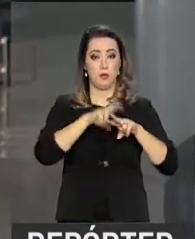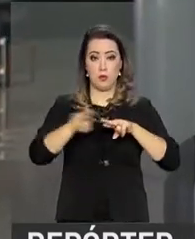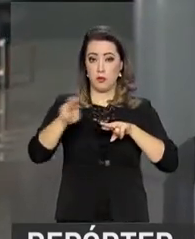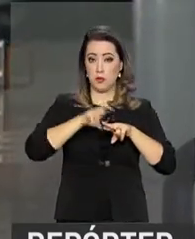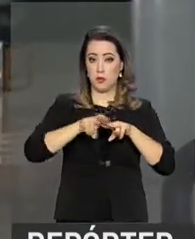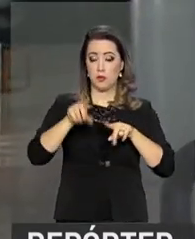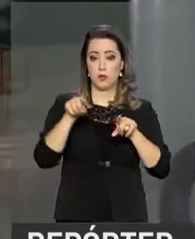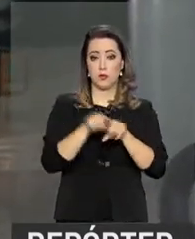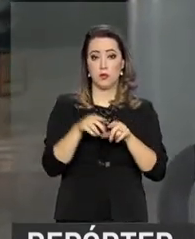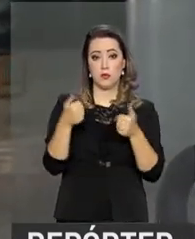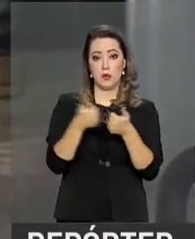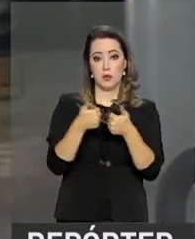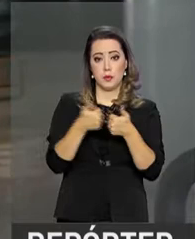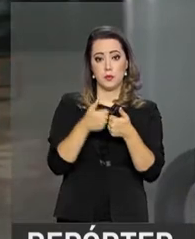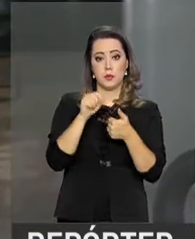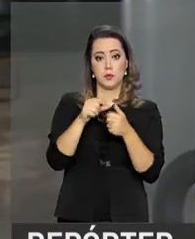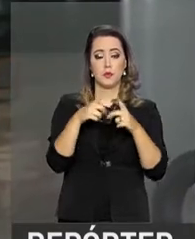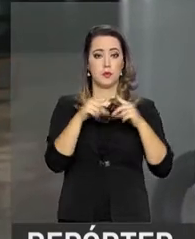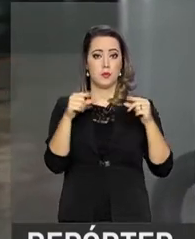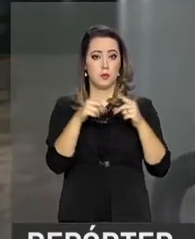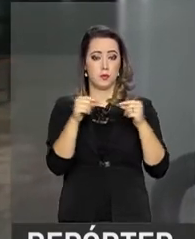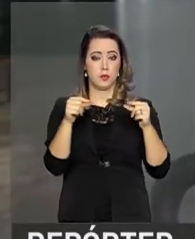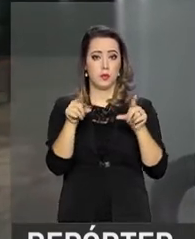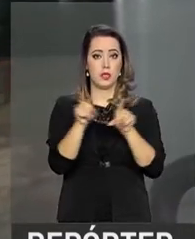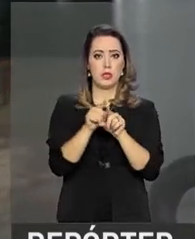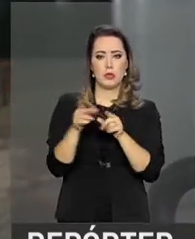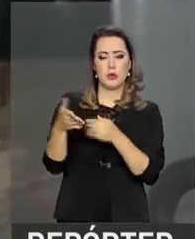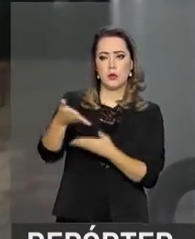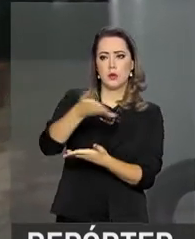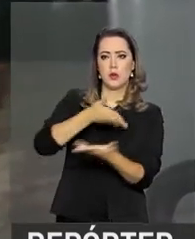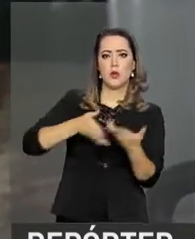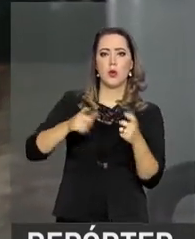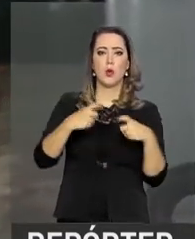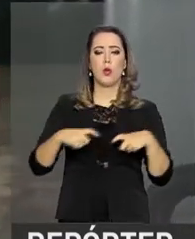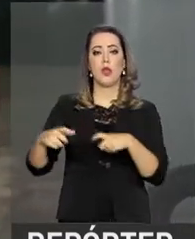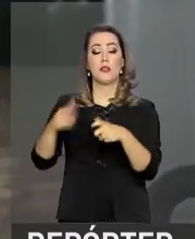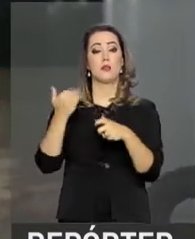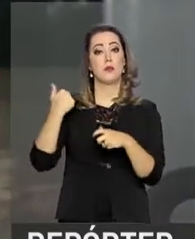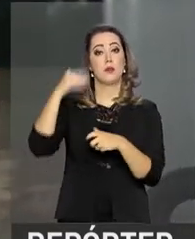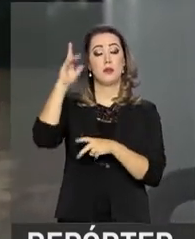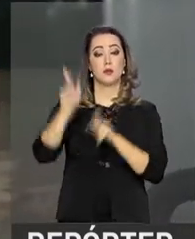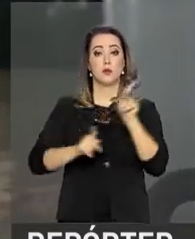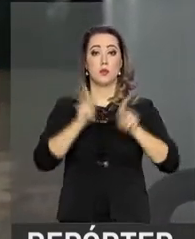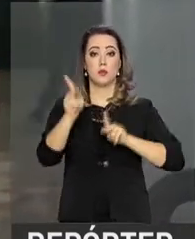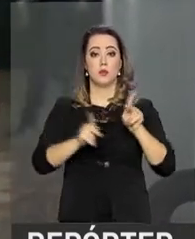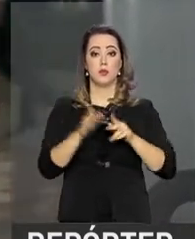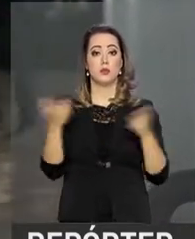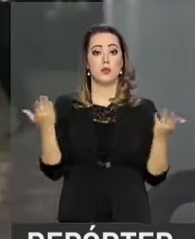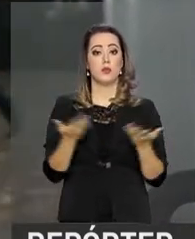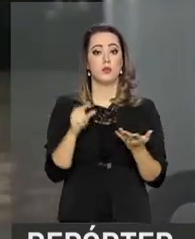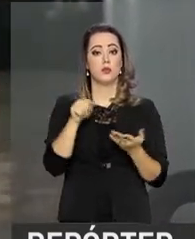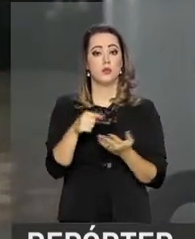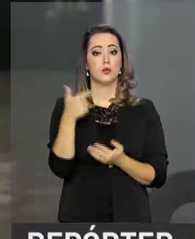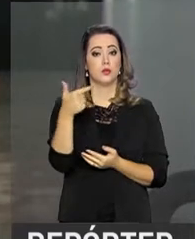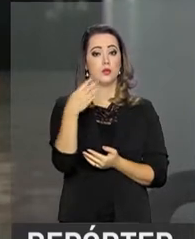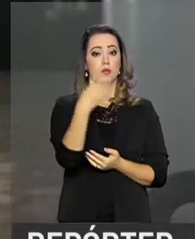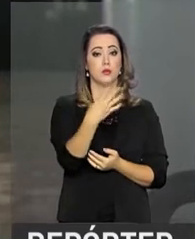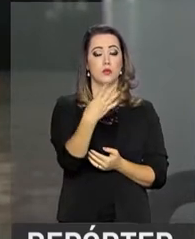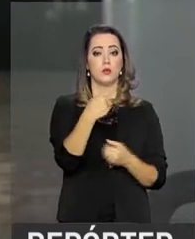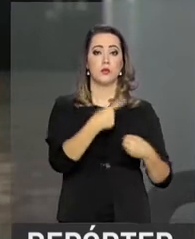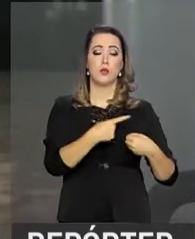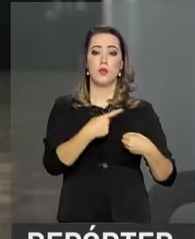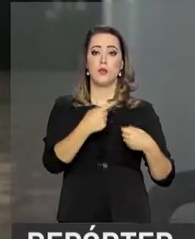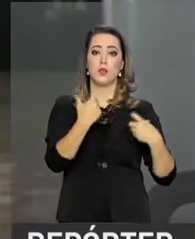centro da acuidade brasília e as regiões mais populosas tem atualmente 24 estações